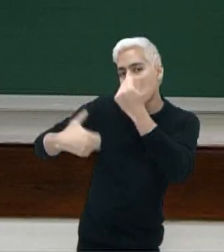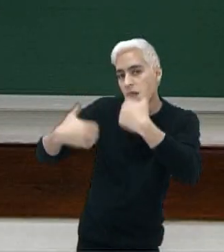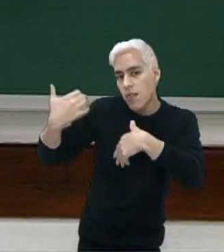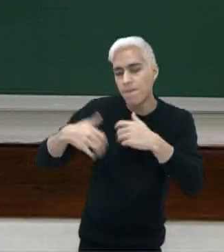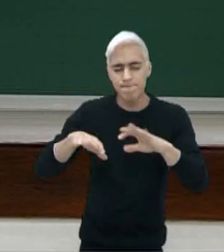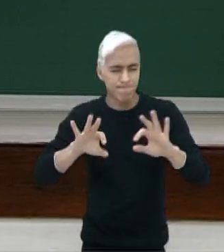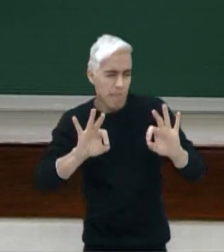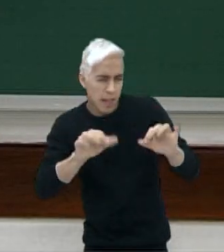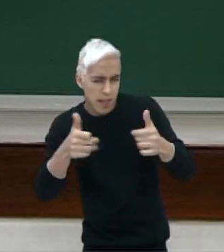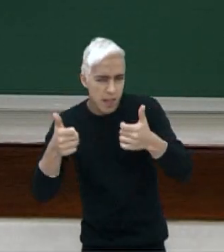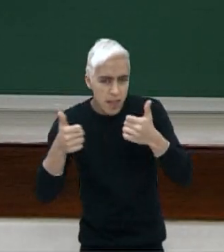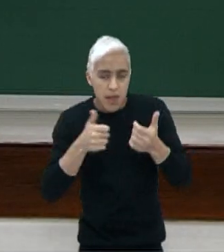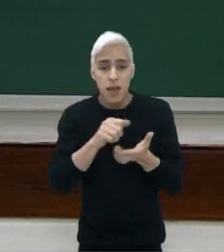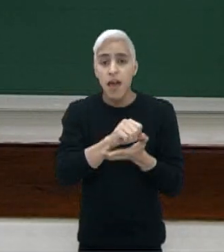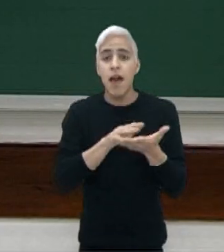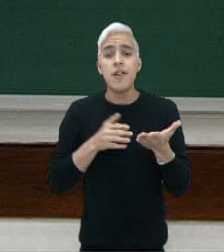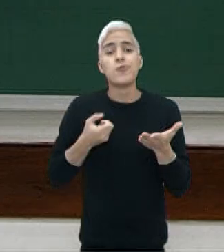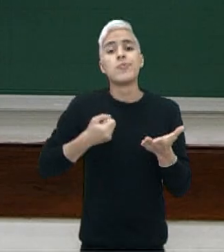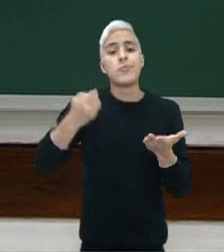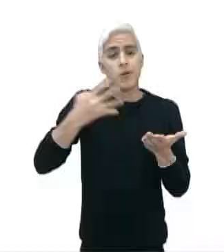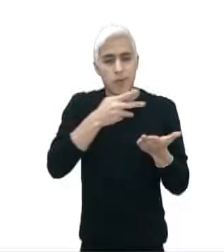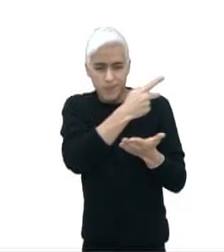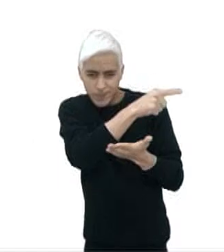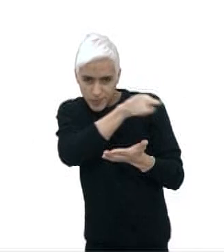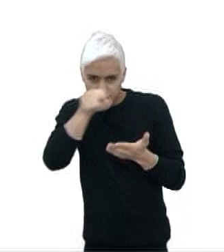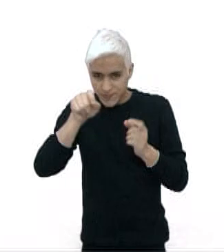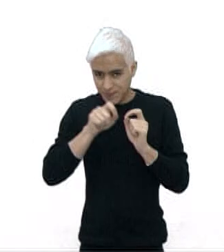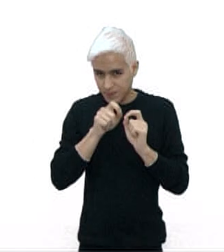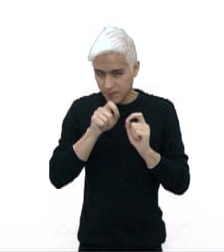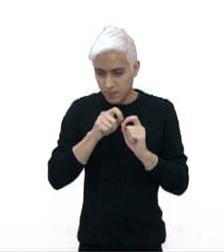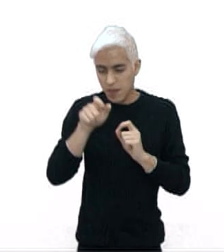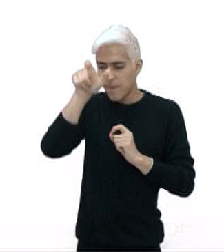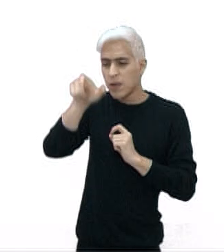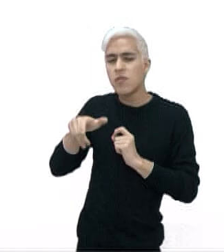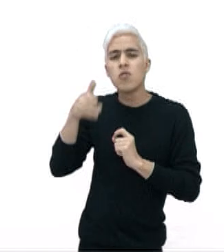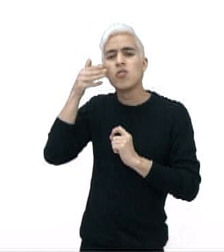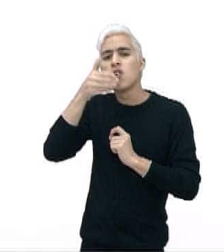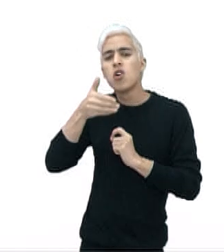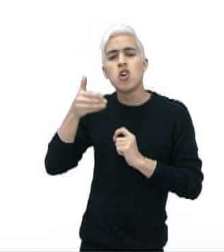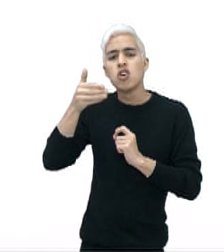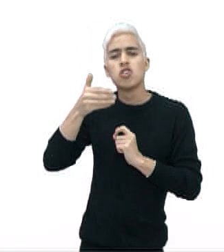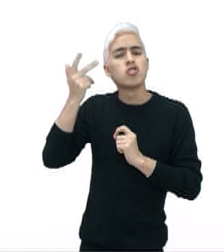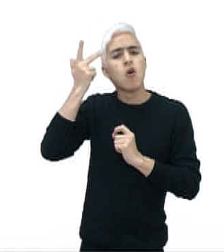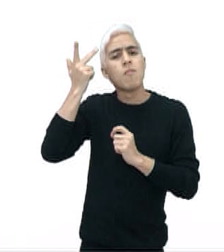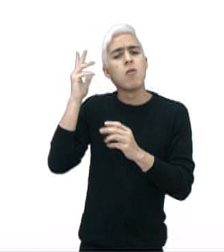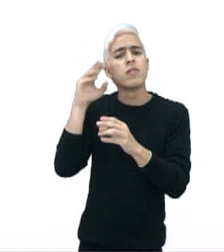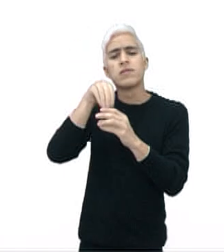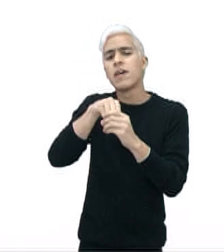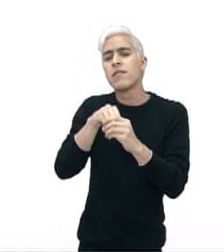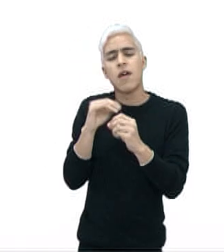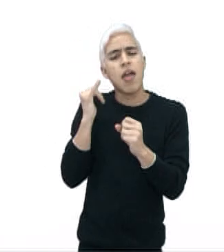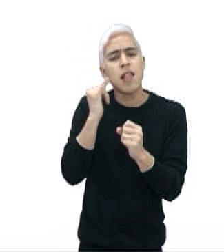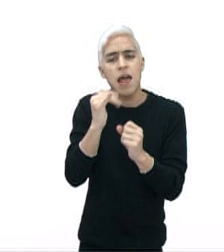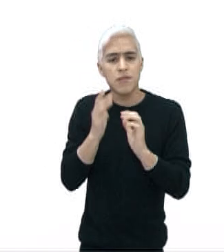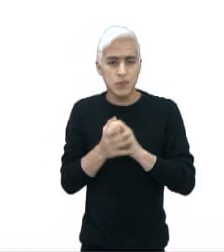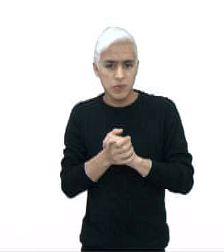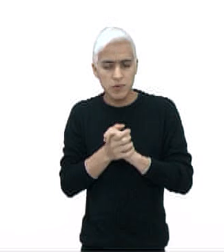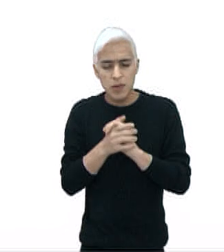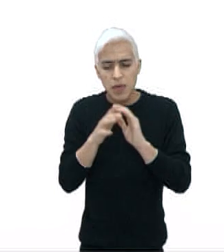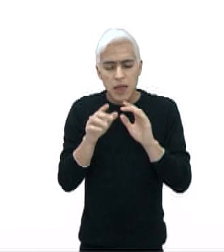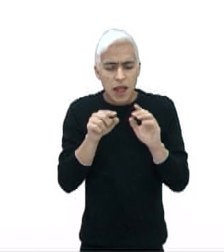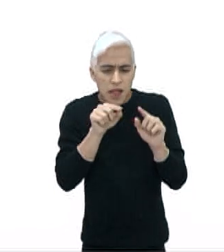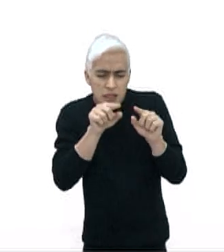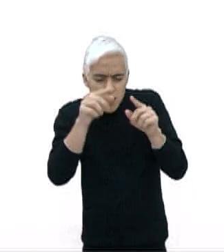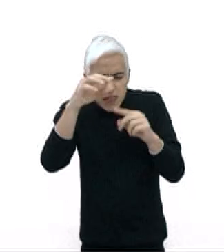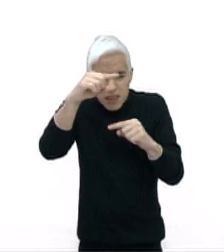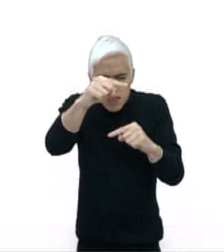Vamos lá? Exercício 4 para você. Sobre a pessoa do discurso comum nos relatos. Destaque a pessoa usada no texto